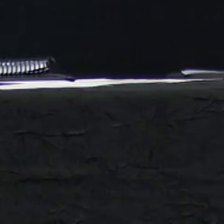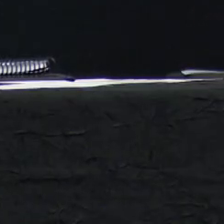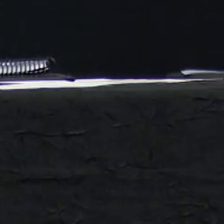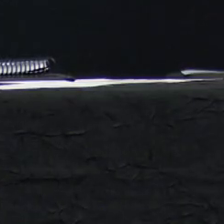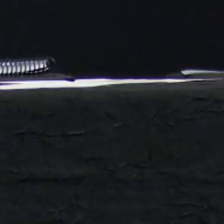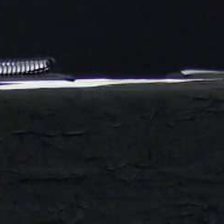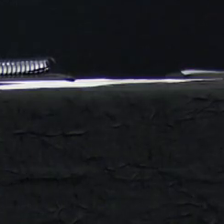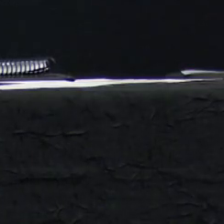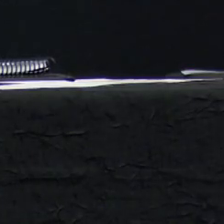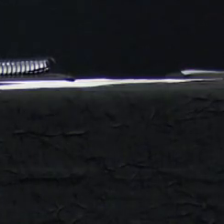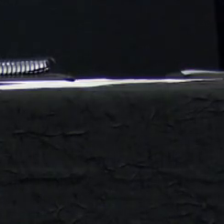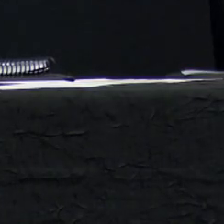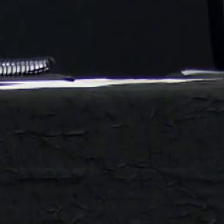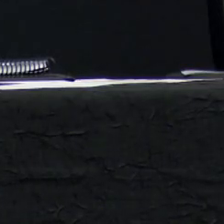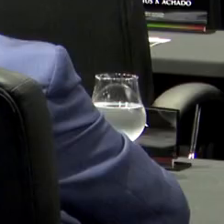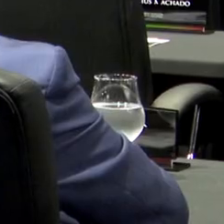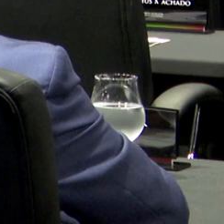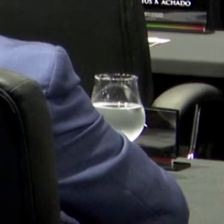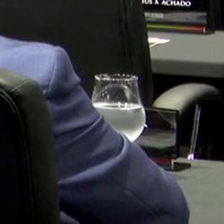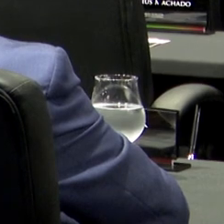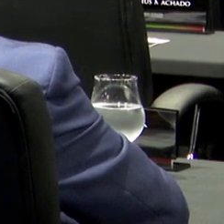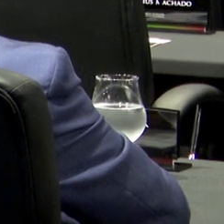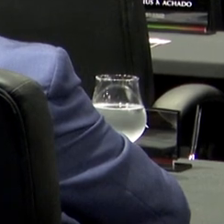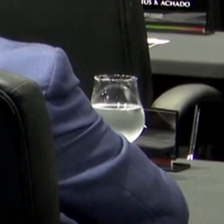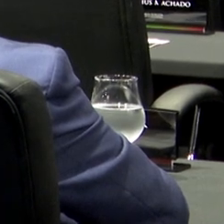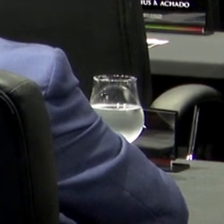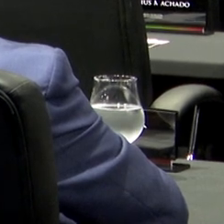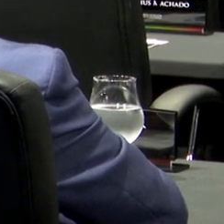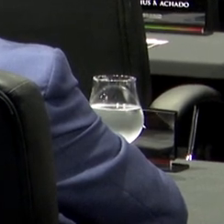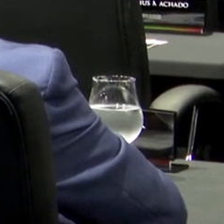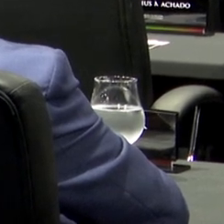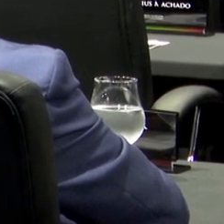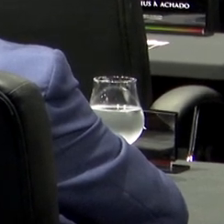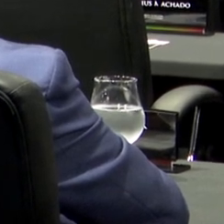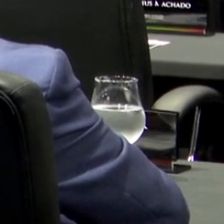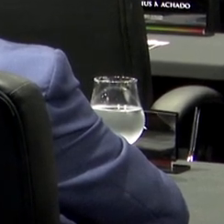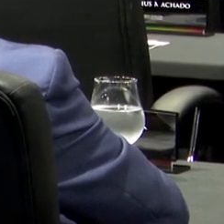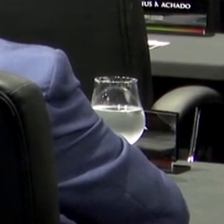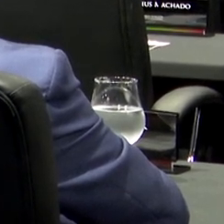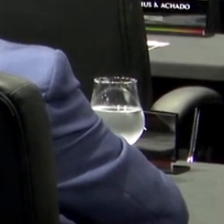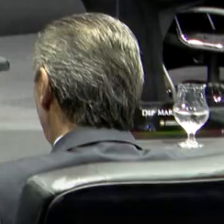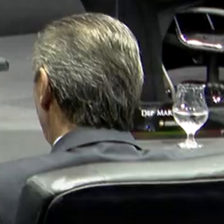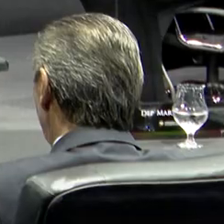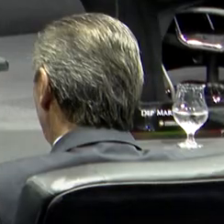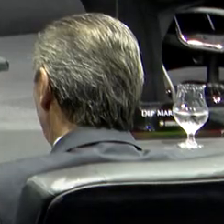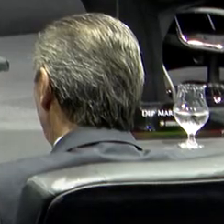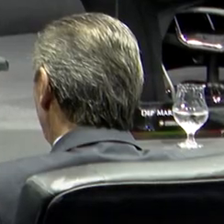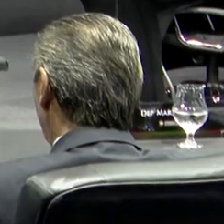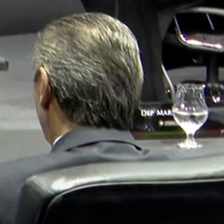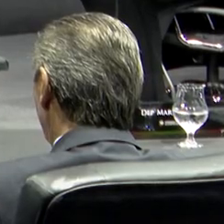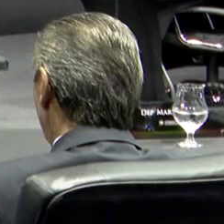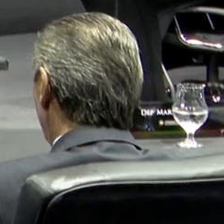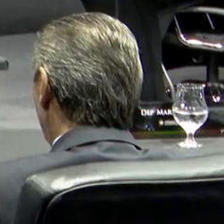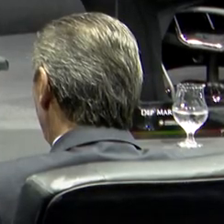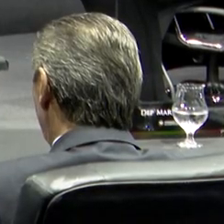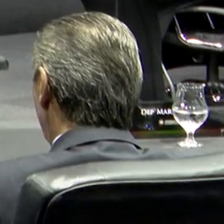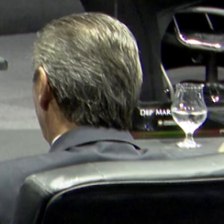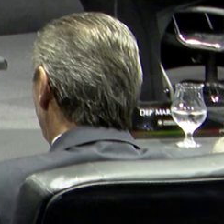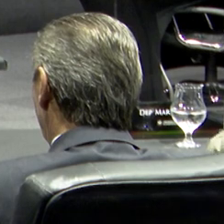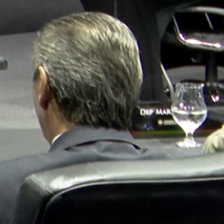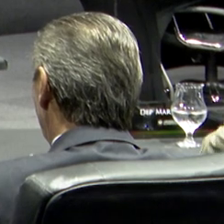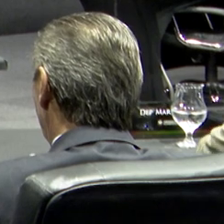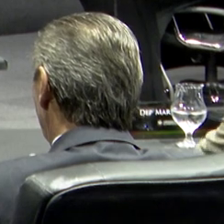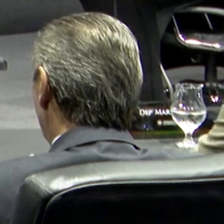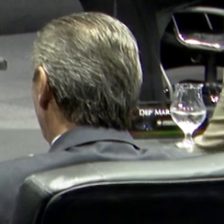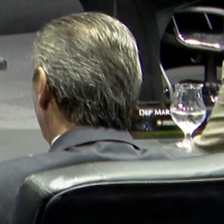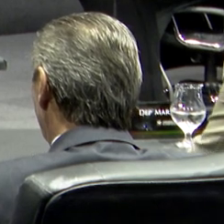sessões regionais é um pouco diferente. Os deputados abriram espaço para o pronunciamento de representantes de entidades da sociedade civil do